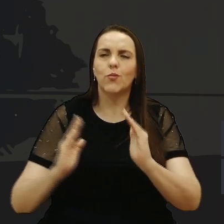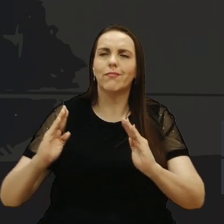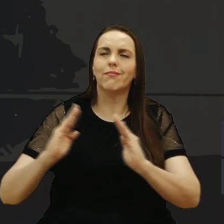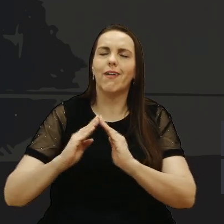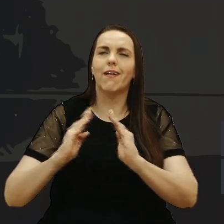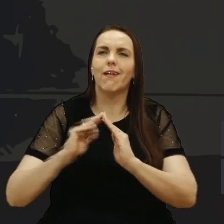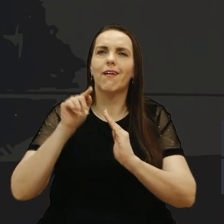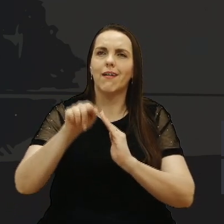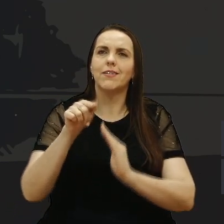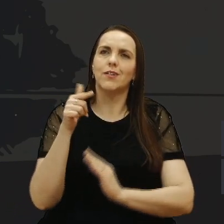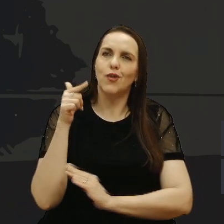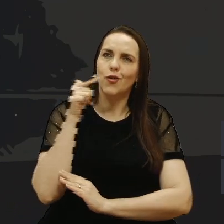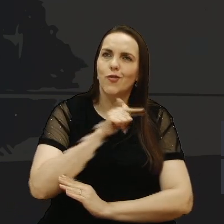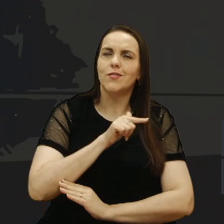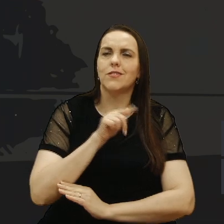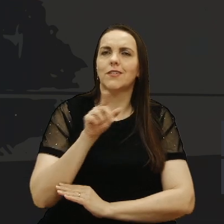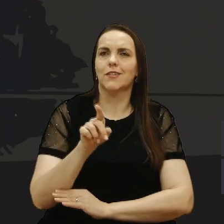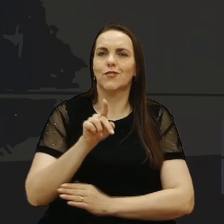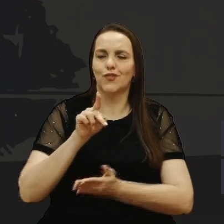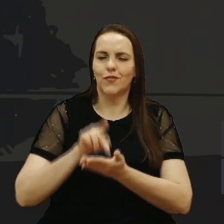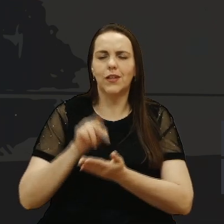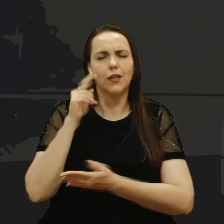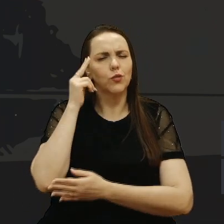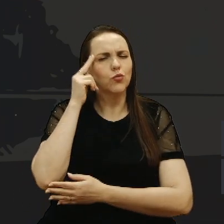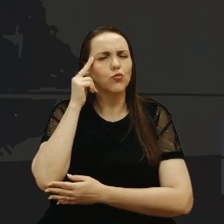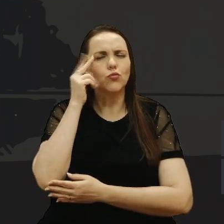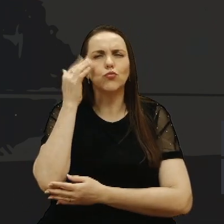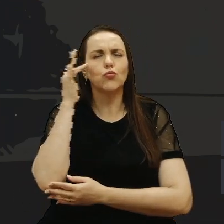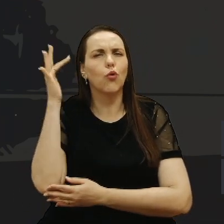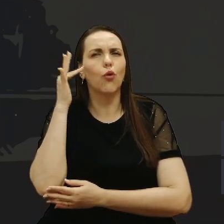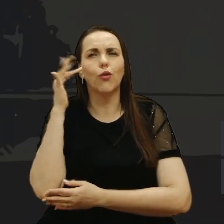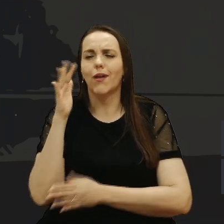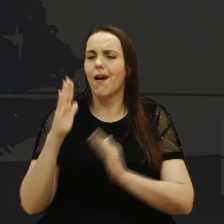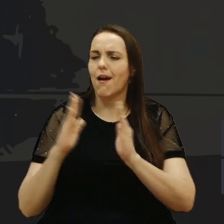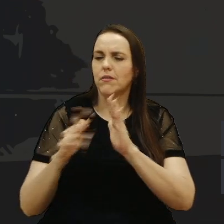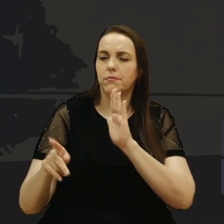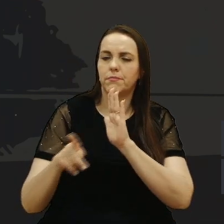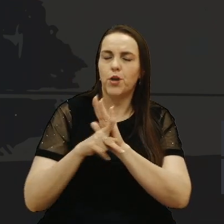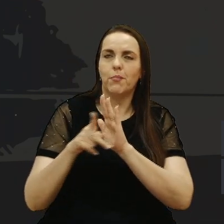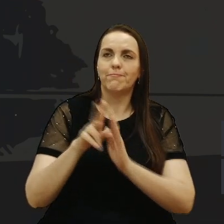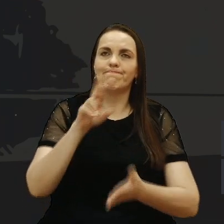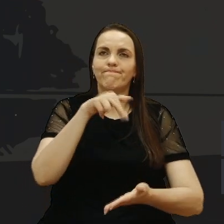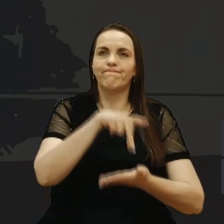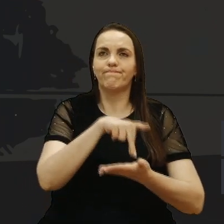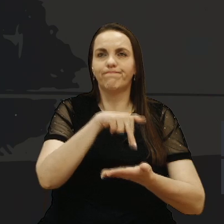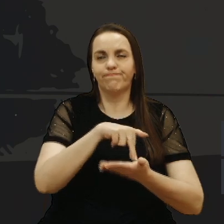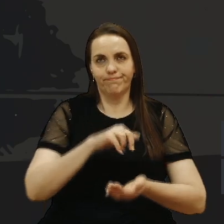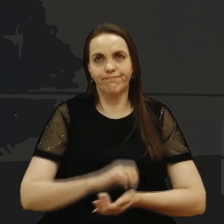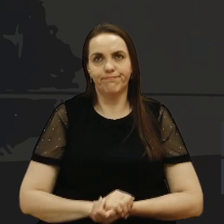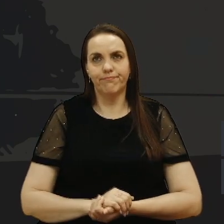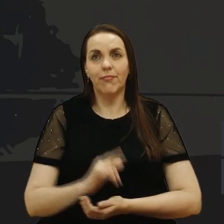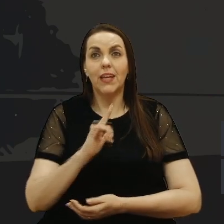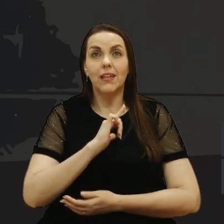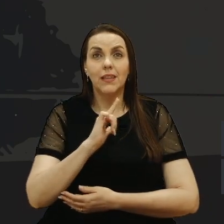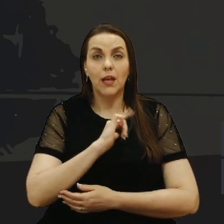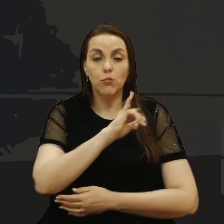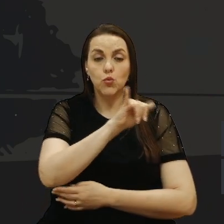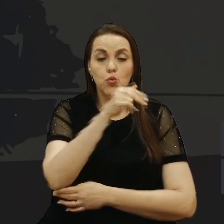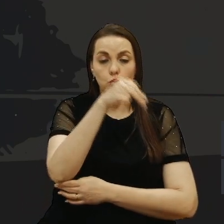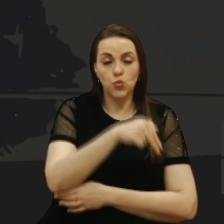conseguem então ter o sonho da sua casa própria se tornando realidade. Nós temos de junho